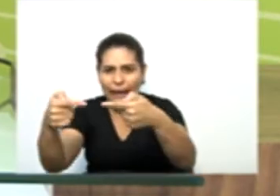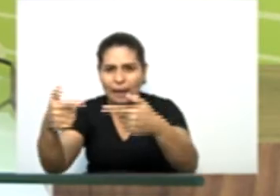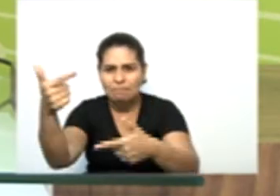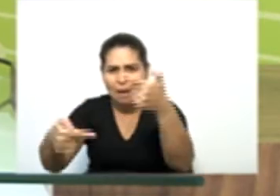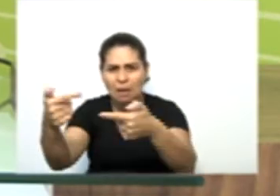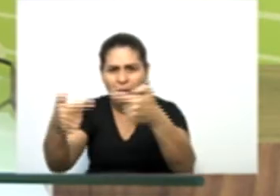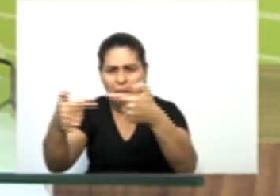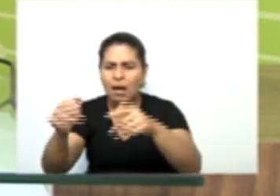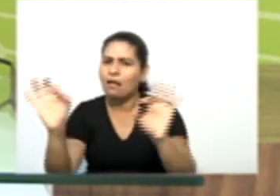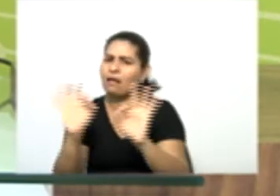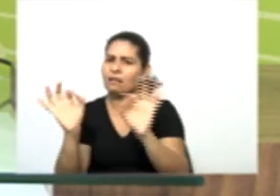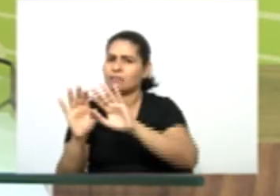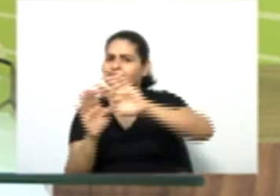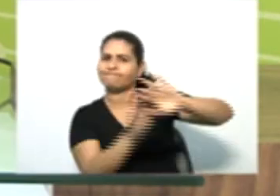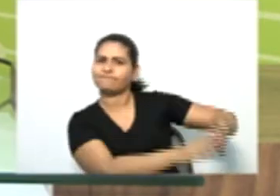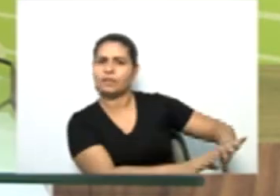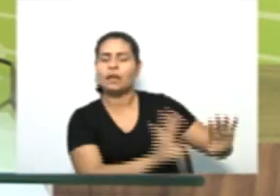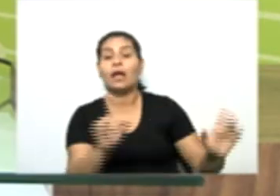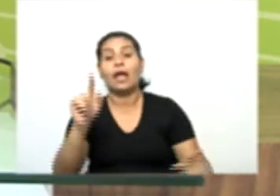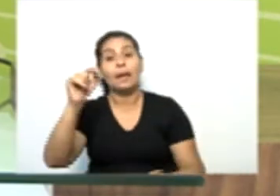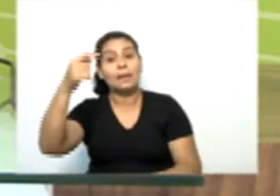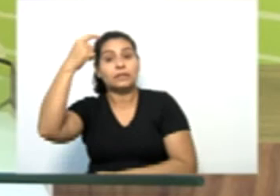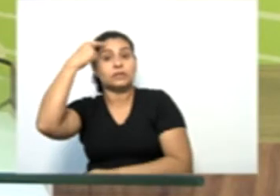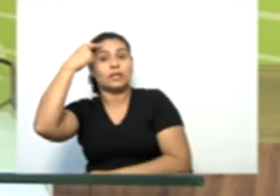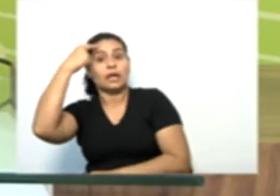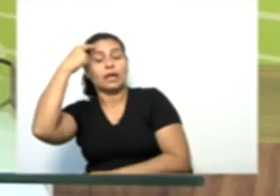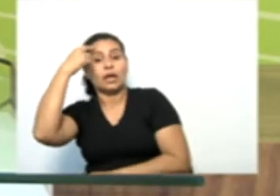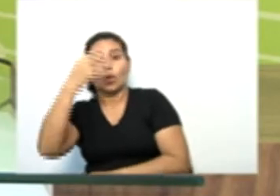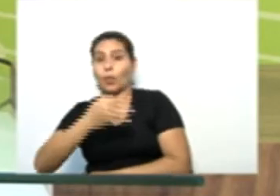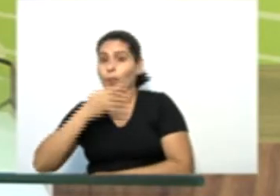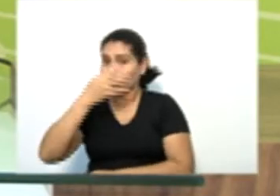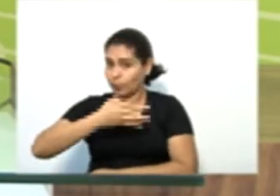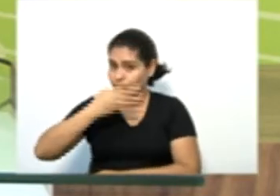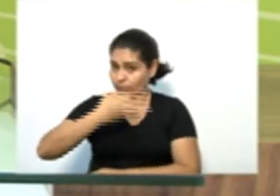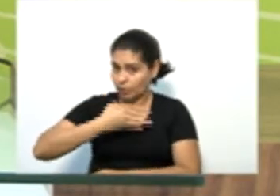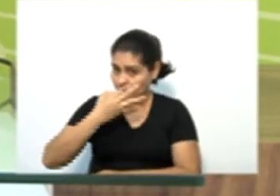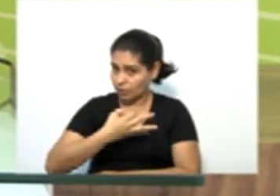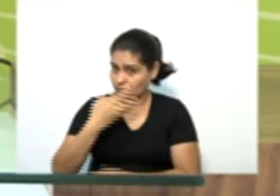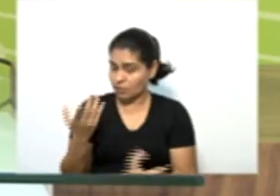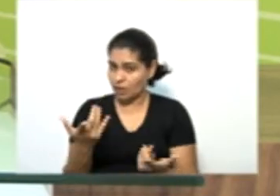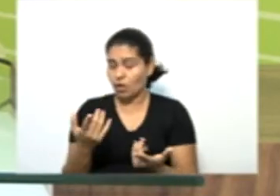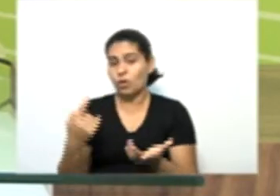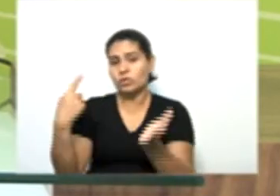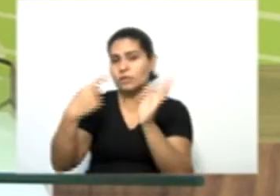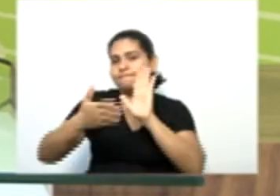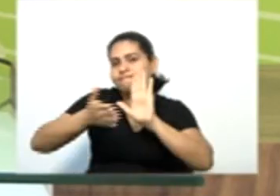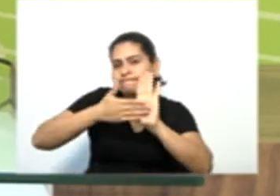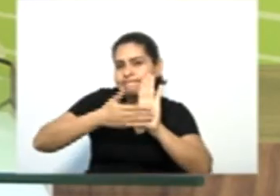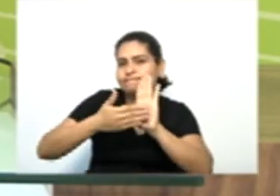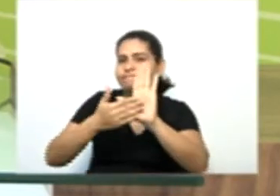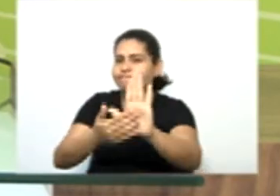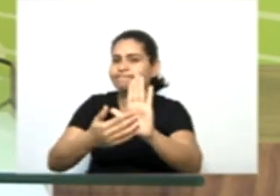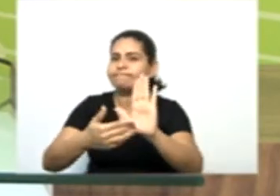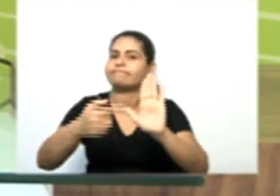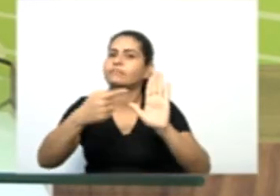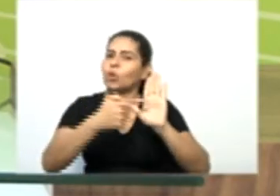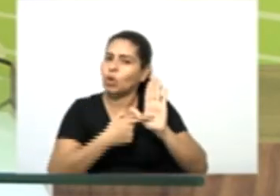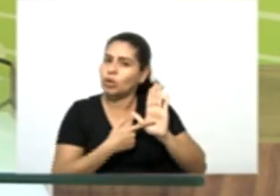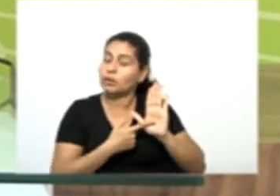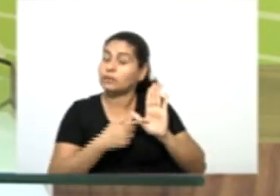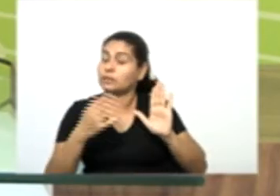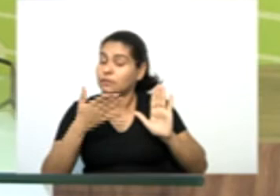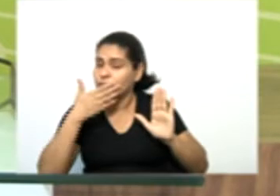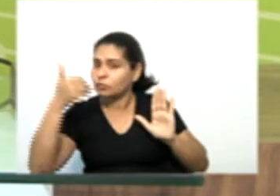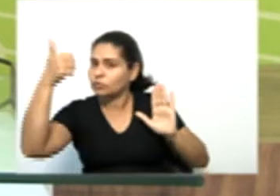mas sim na guerra, no embate de ideias, no embate de propostas, para que você consiga sair com um